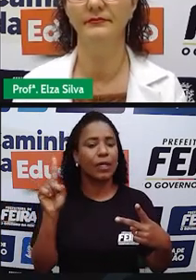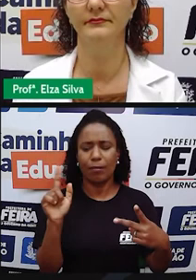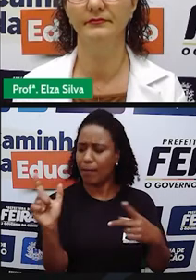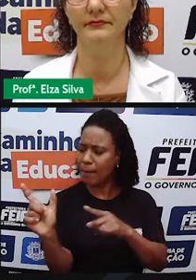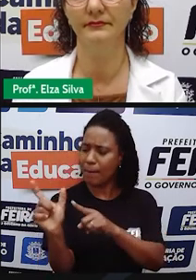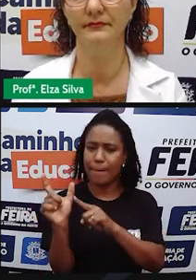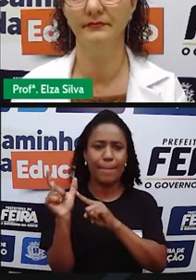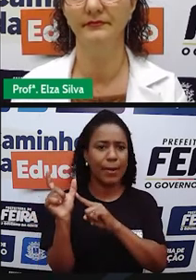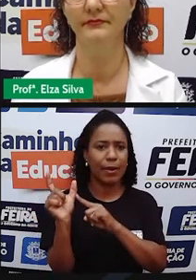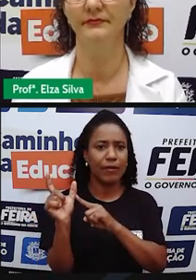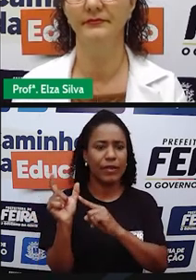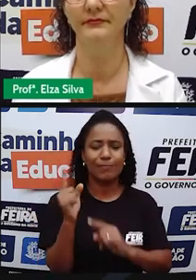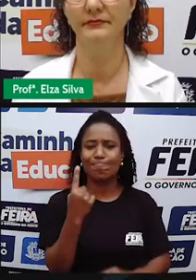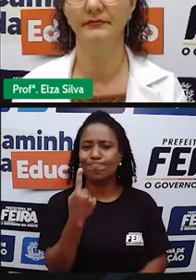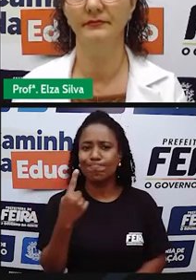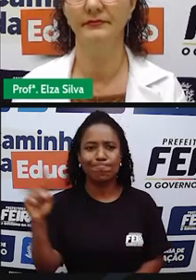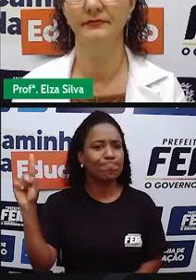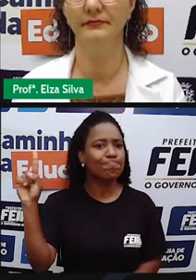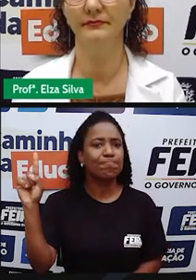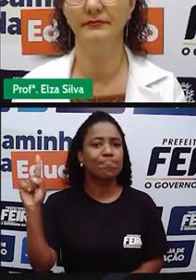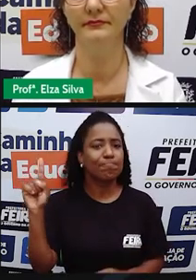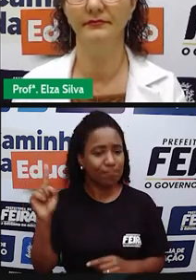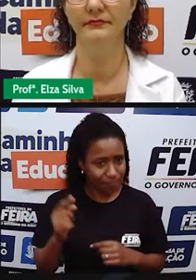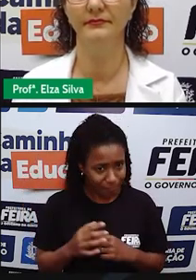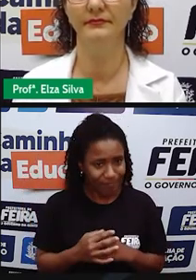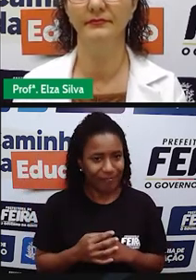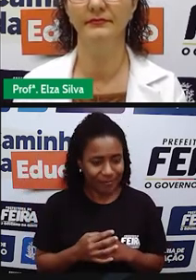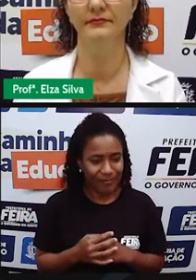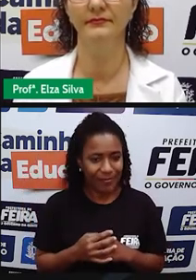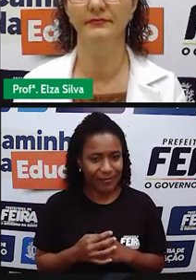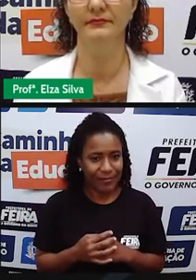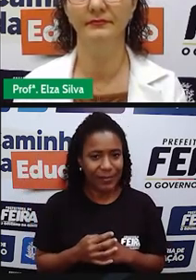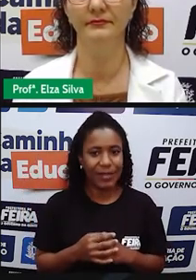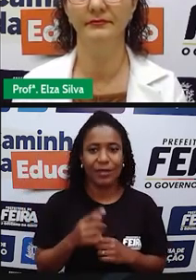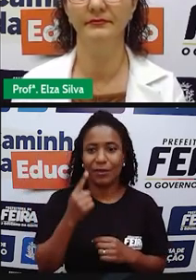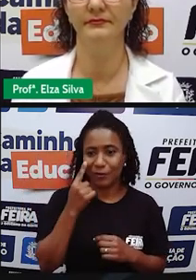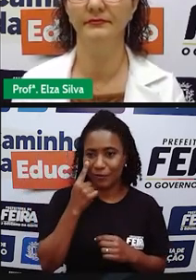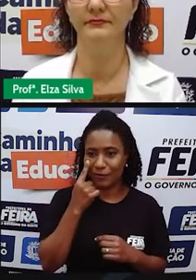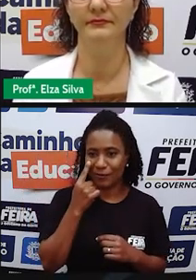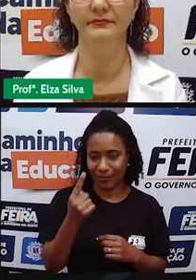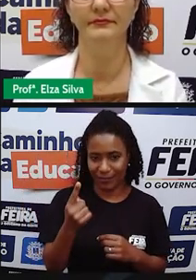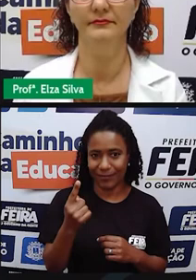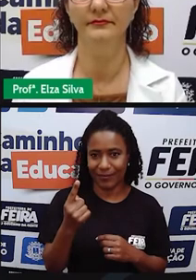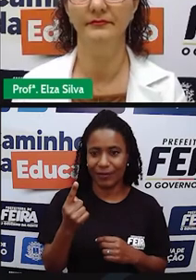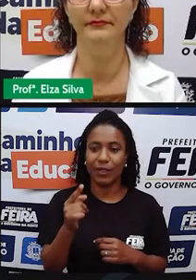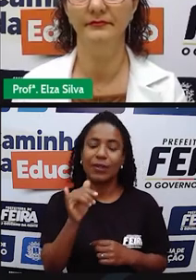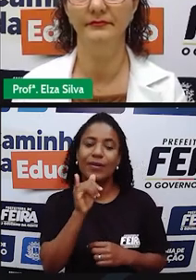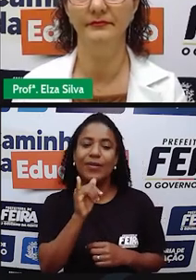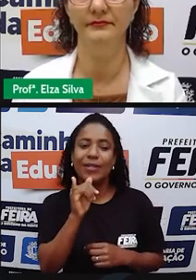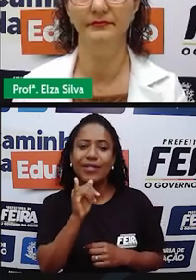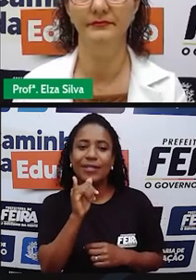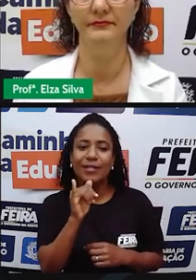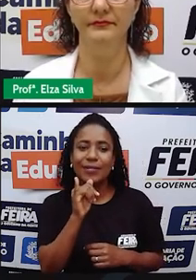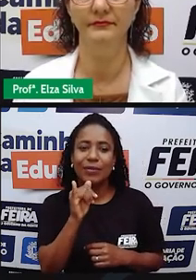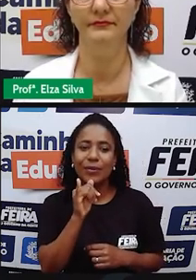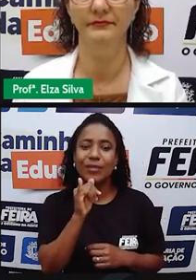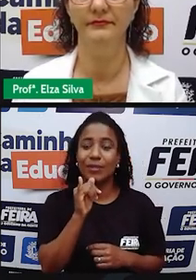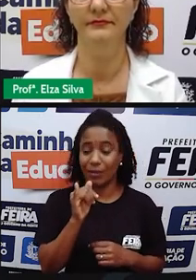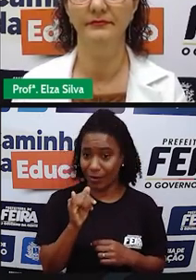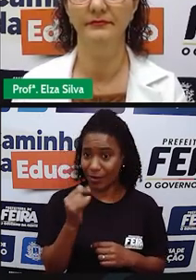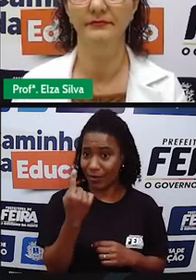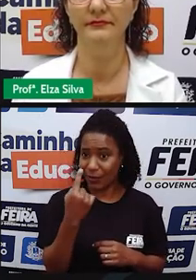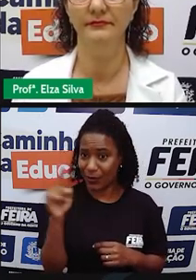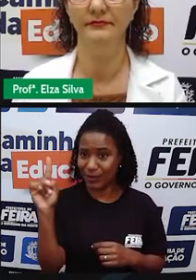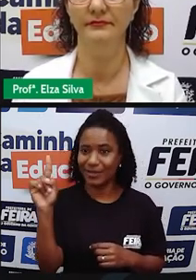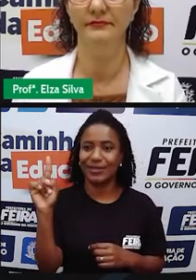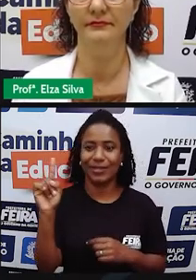vai dar negação nesse sentido que foi apresentado nas formas do imperativo afirmativo, que vai ser